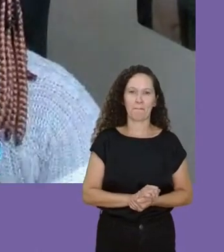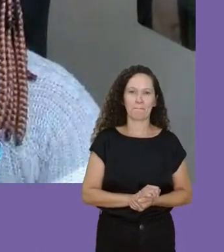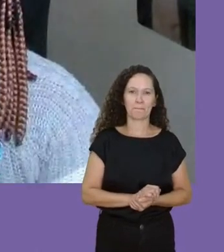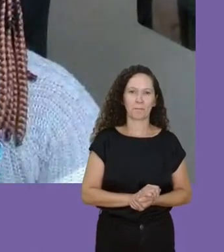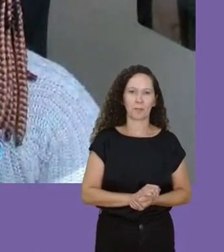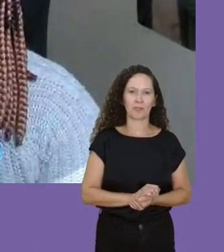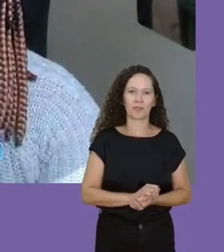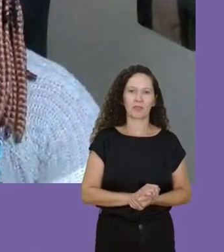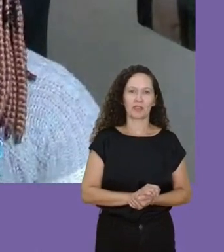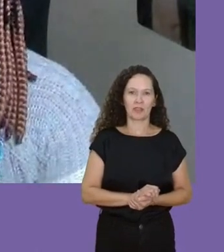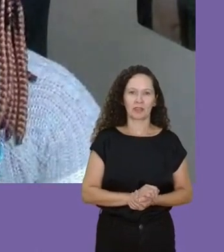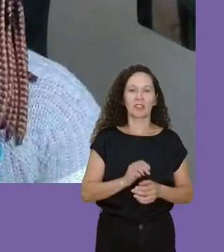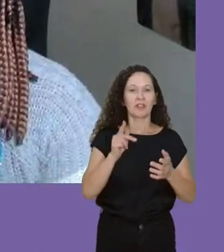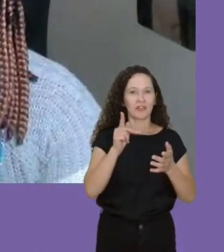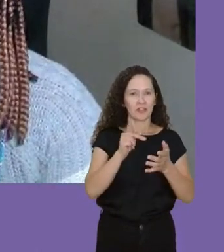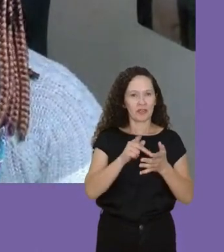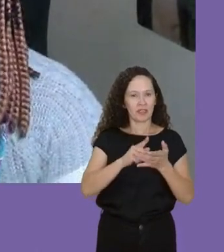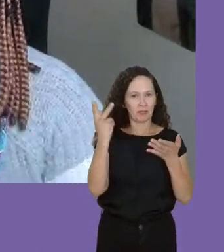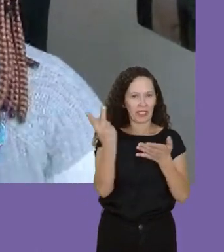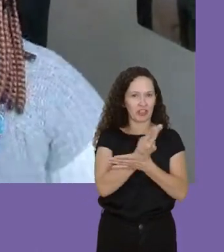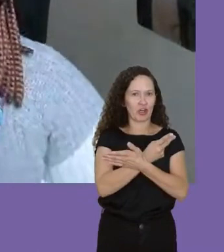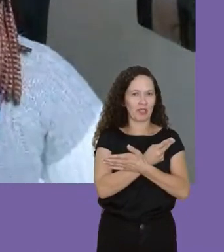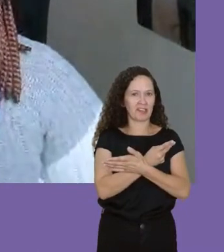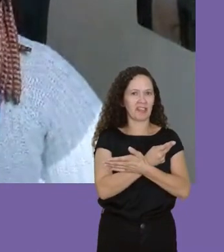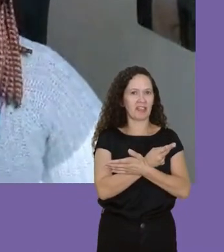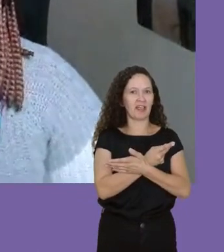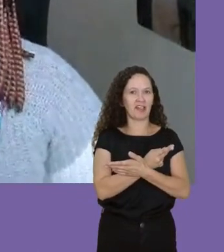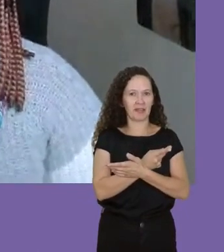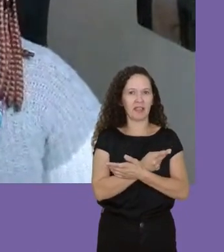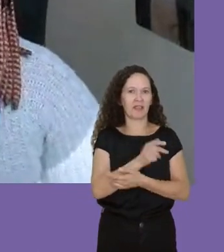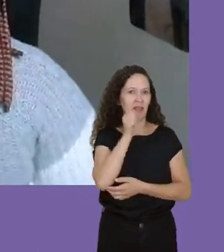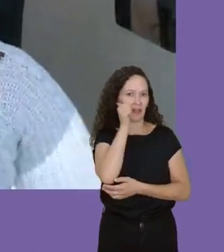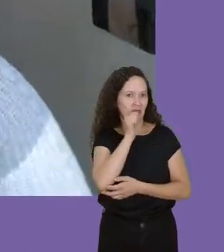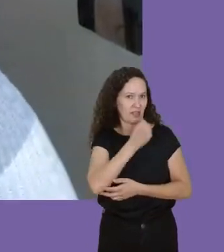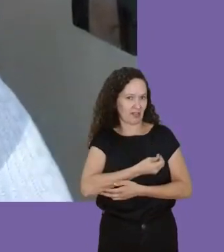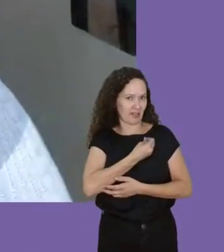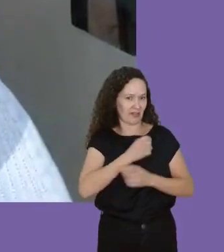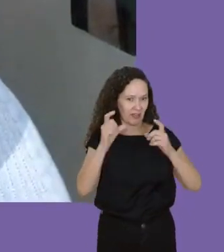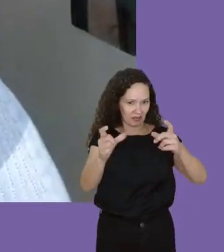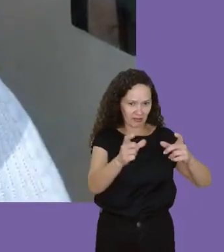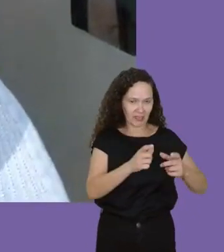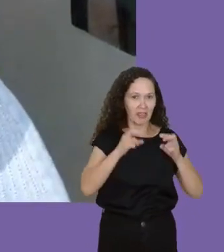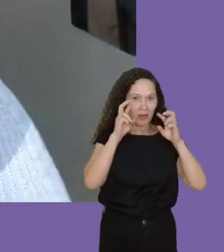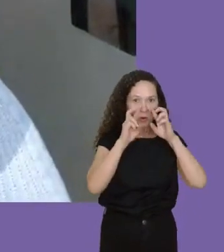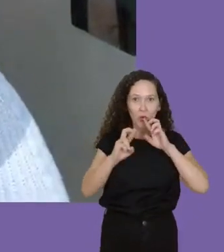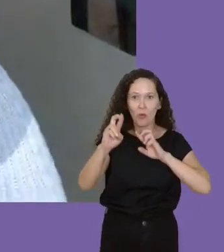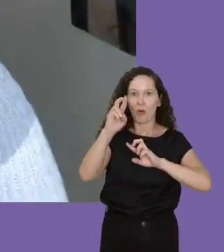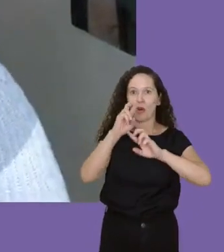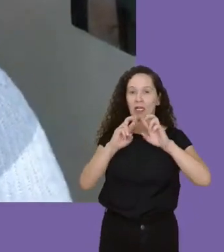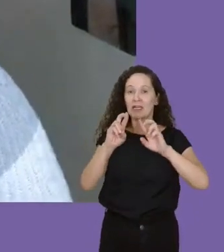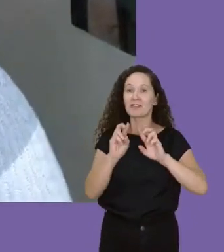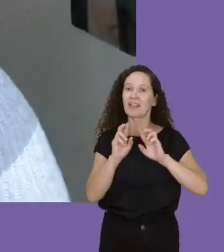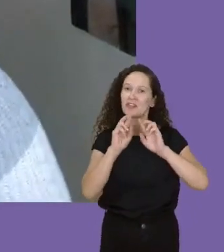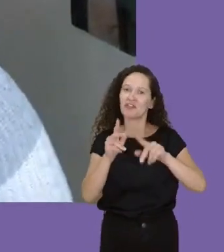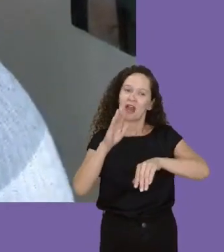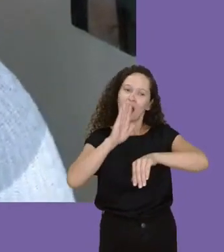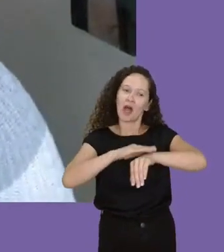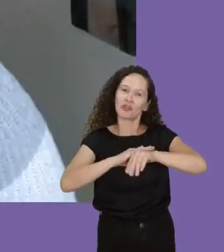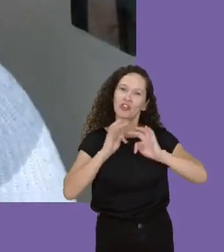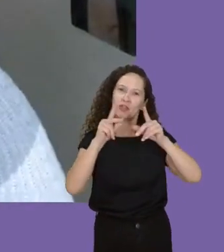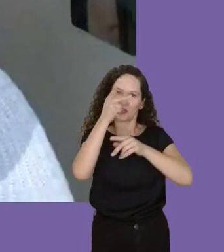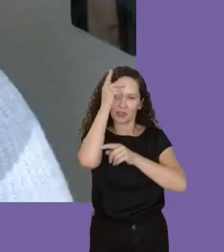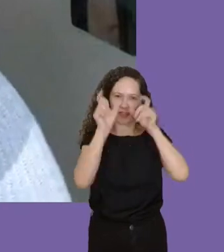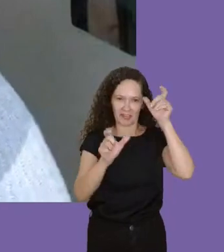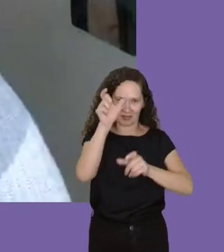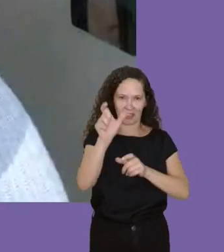posição, digamos assim, de participação das mulheres é que nos faz ter um olhar mais totalizante. É a emancipação de todas as